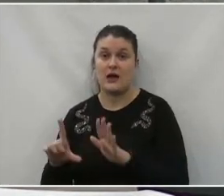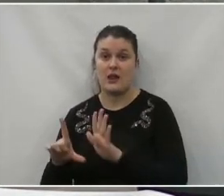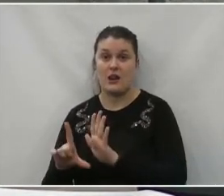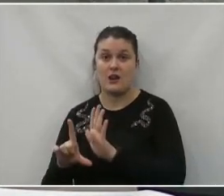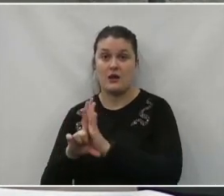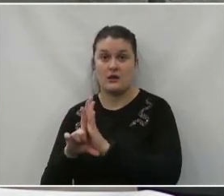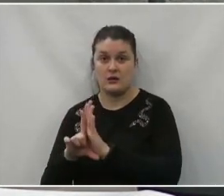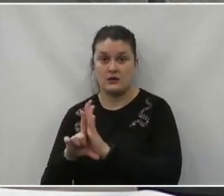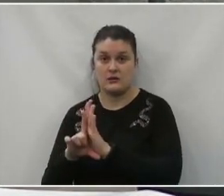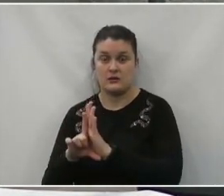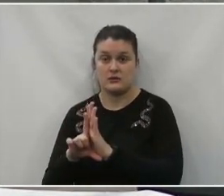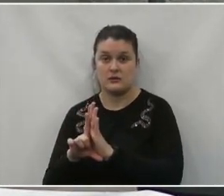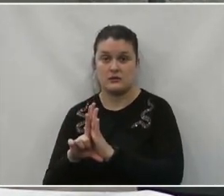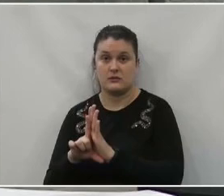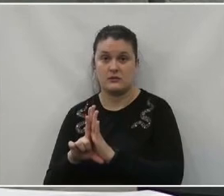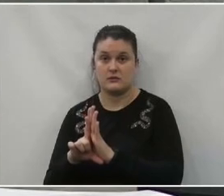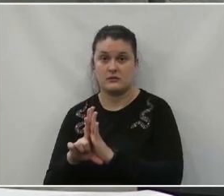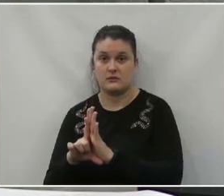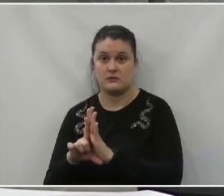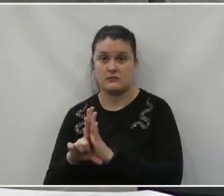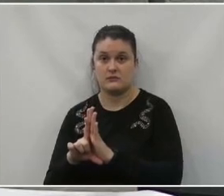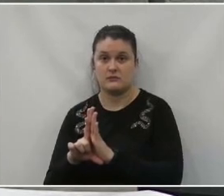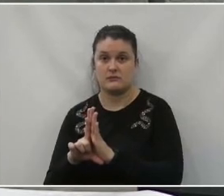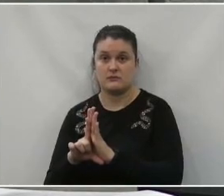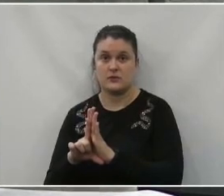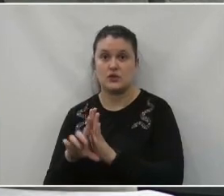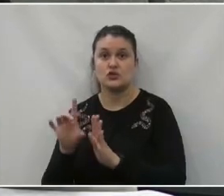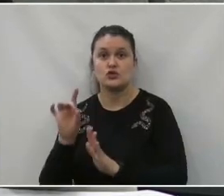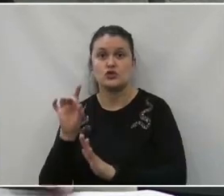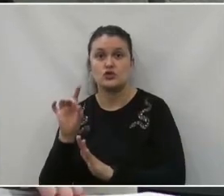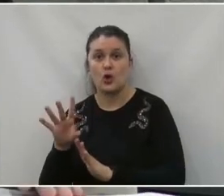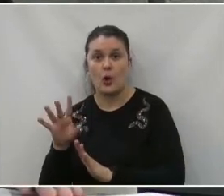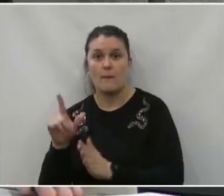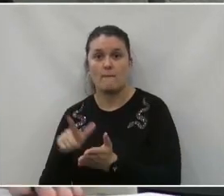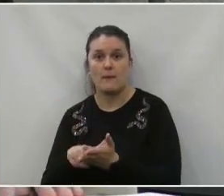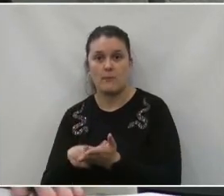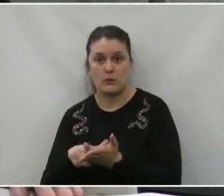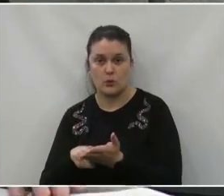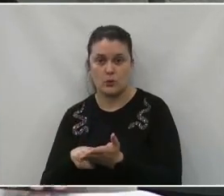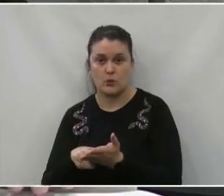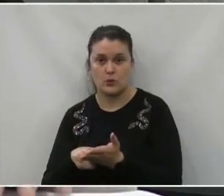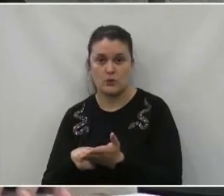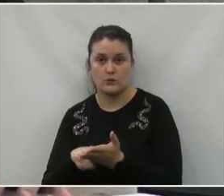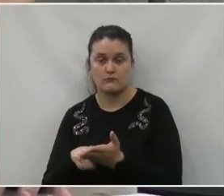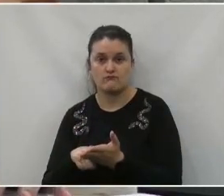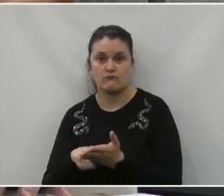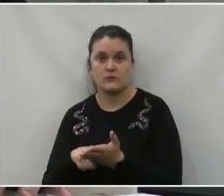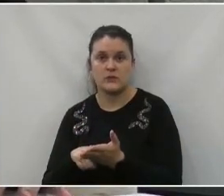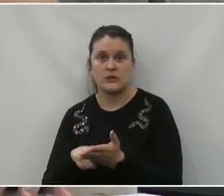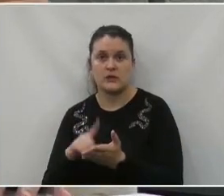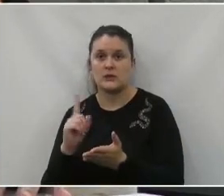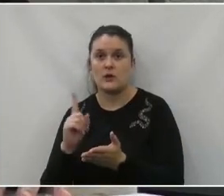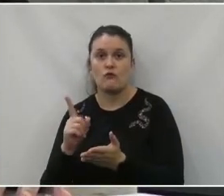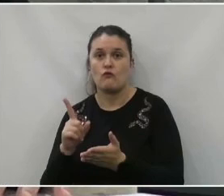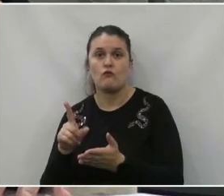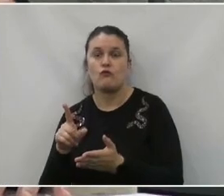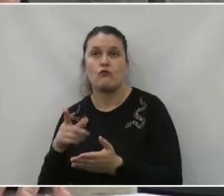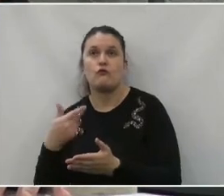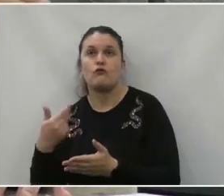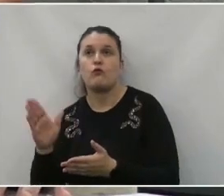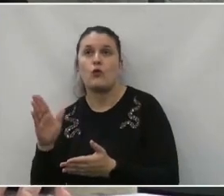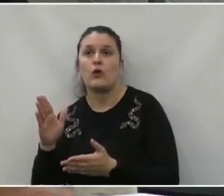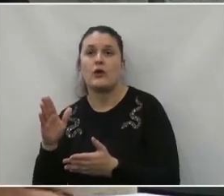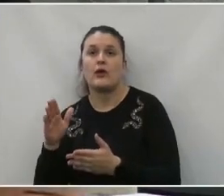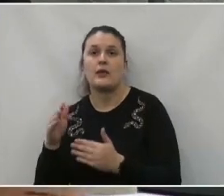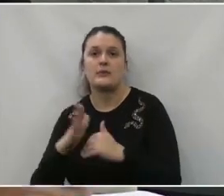lei, ela foi vislumbrada apenas no papel e não foi apreciada